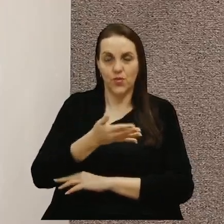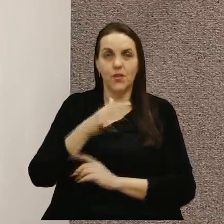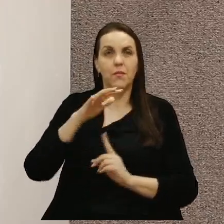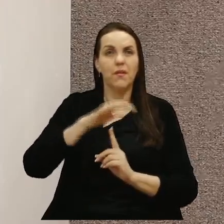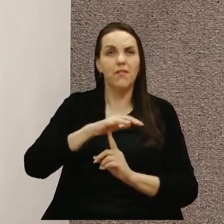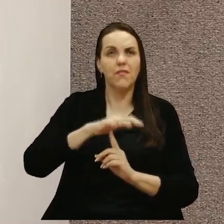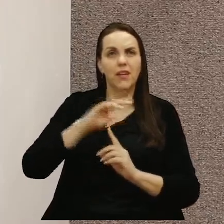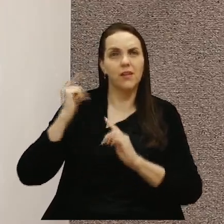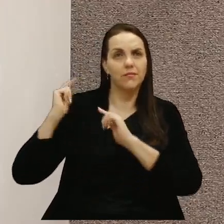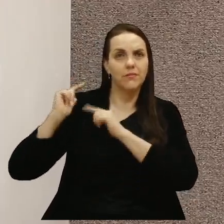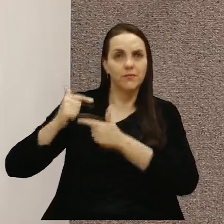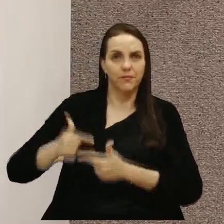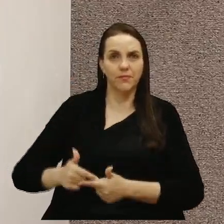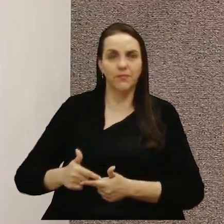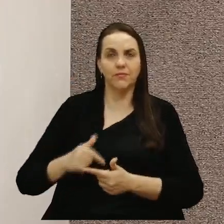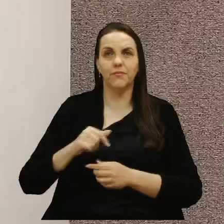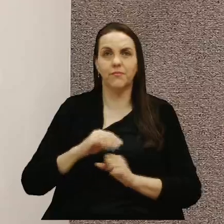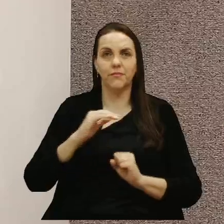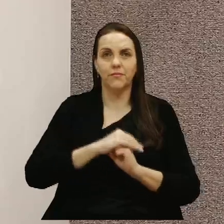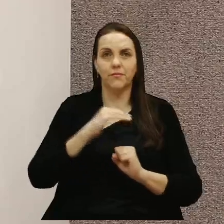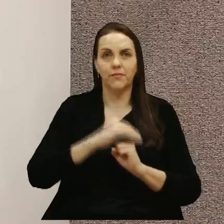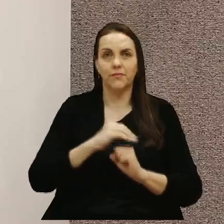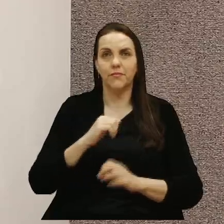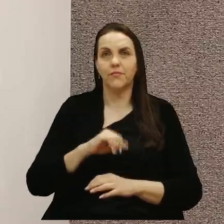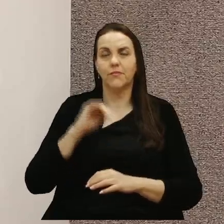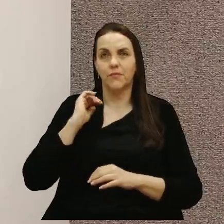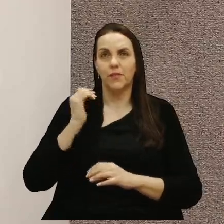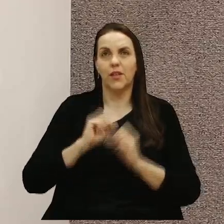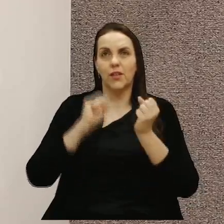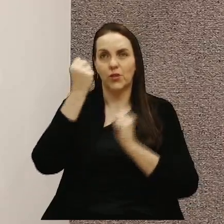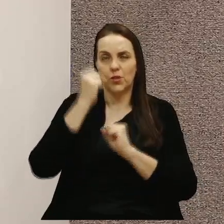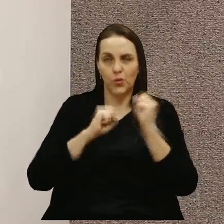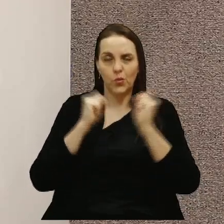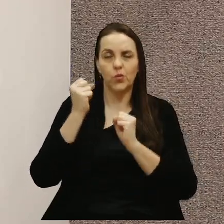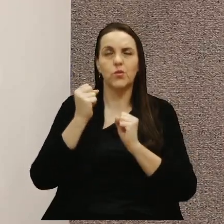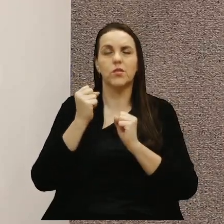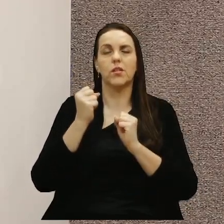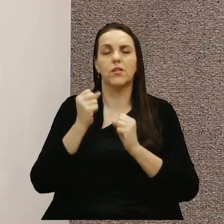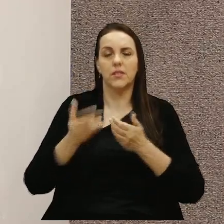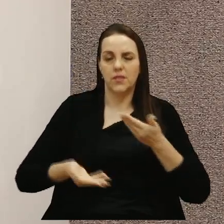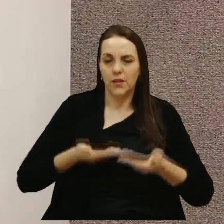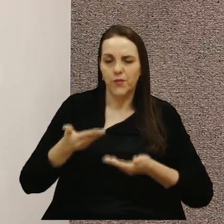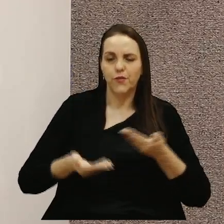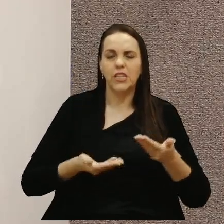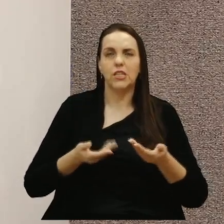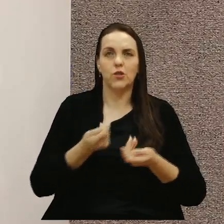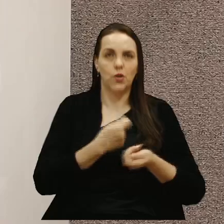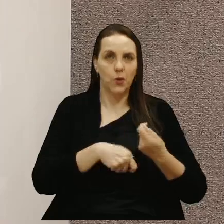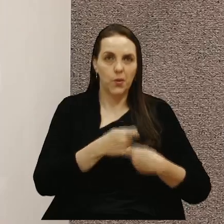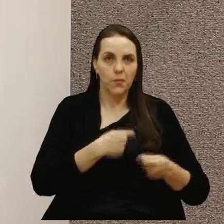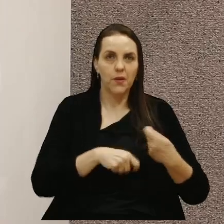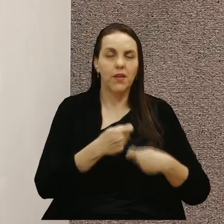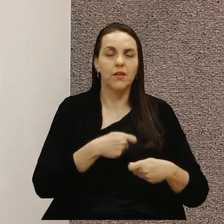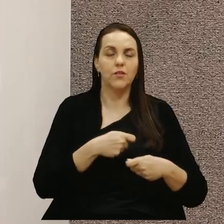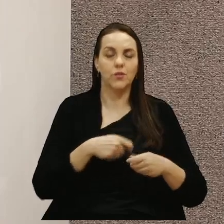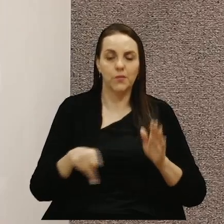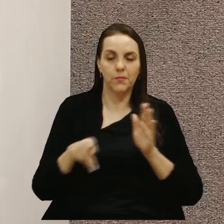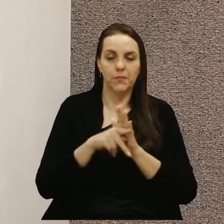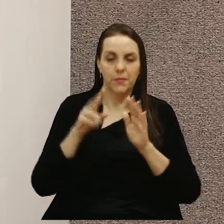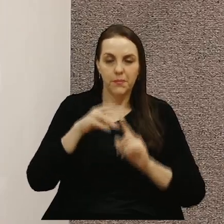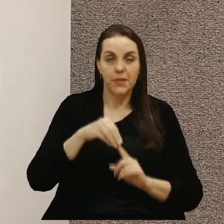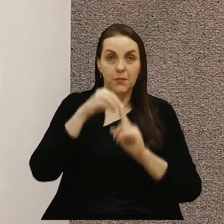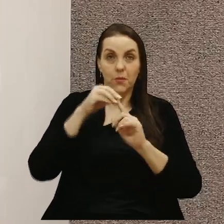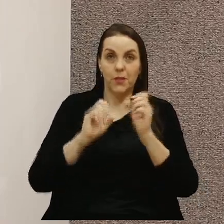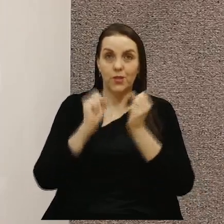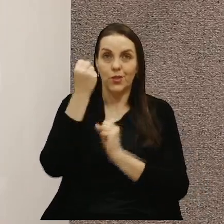uma das maiores feiras do mundo no que diz respeito à indústria, a serviços, comércio, etc., especialmente ao setor da indústria. E Caxias do Sul,